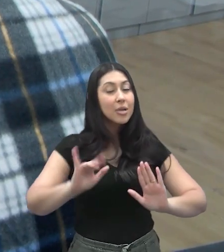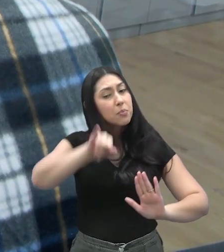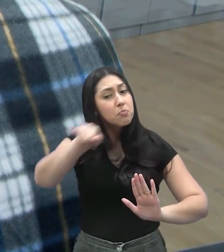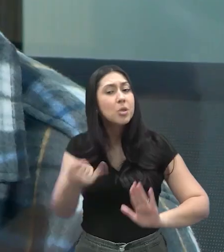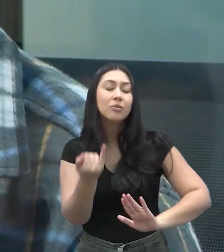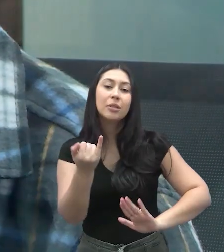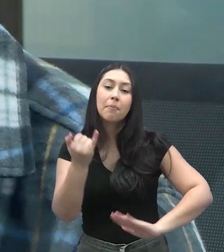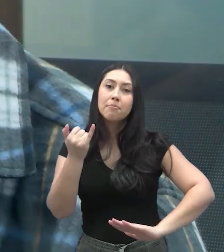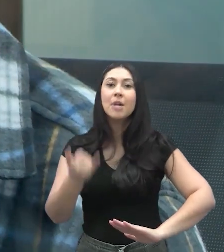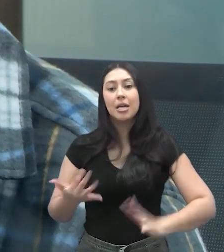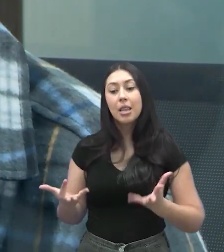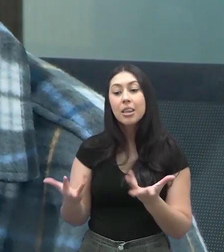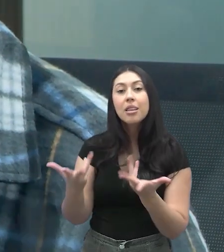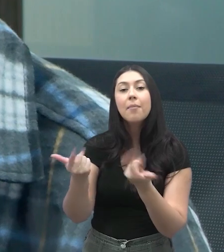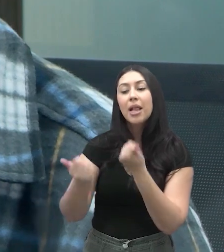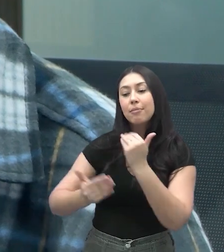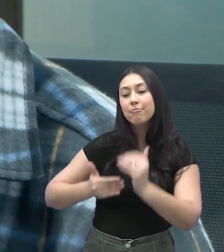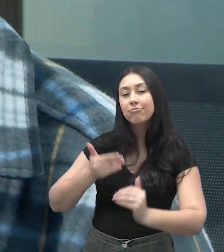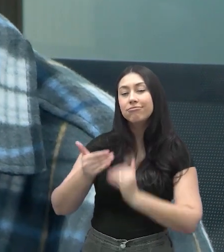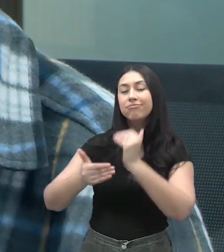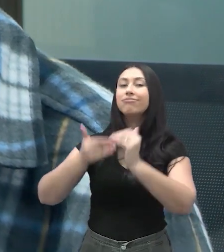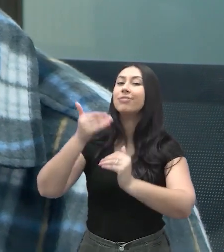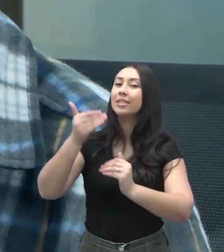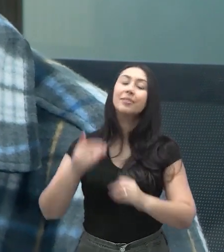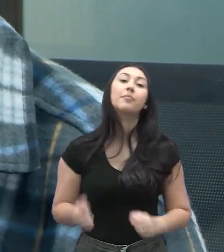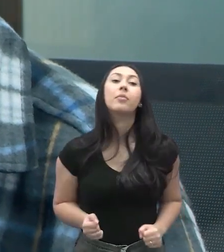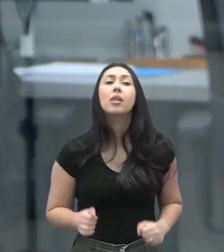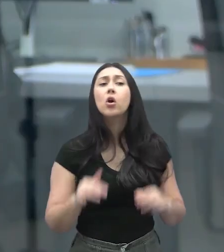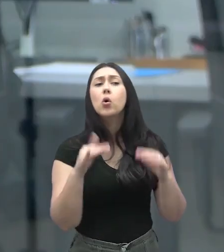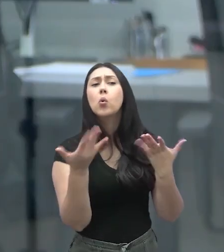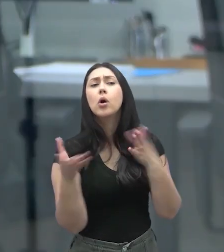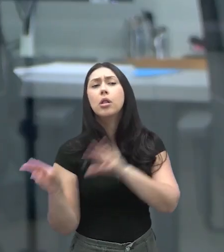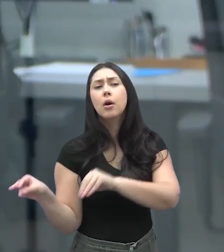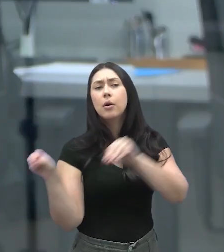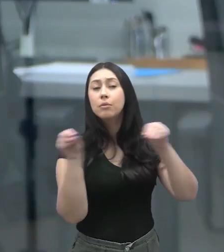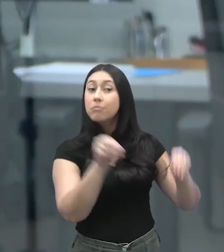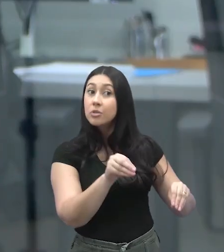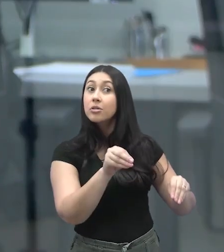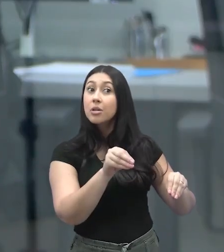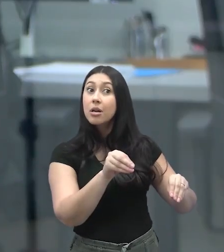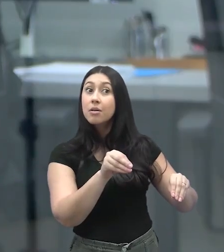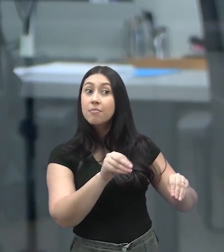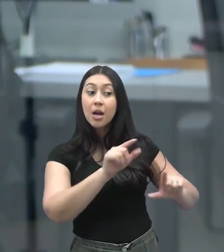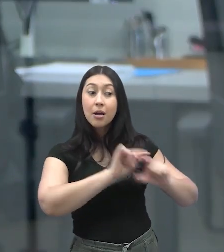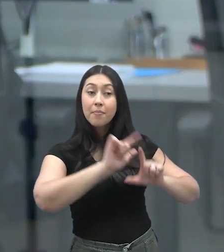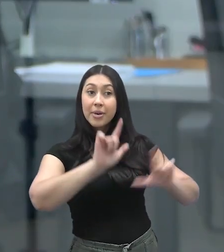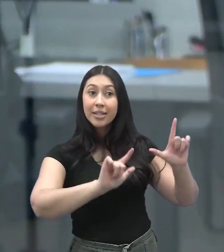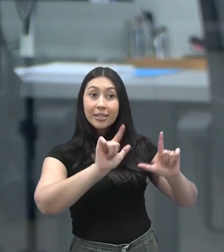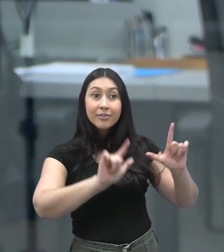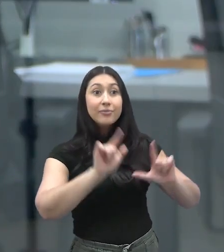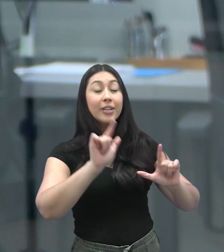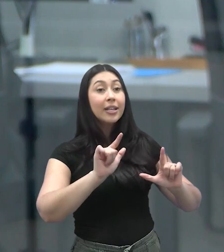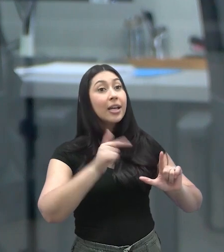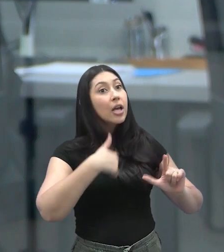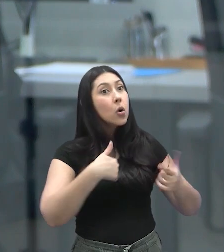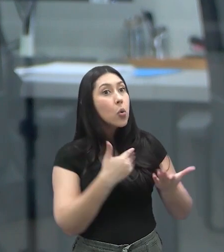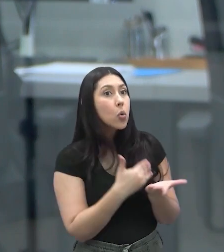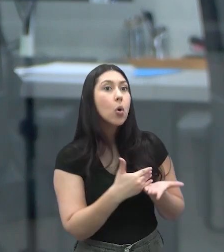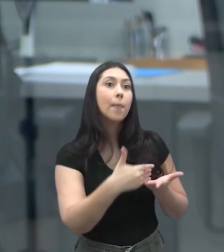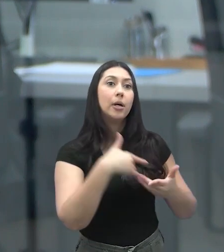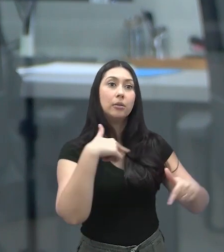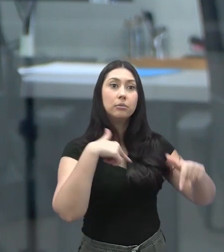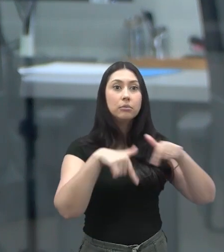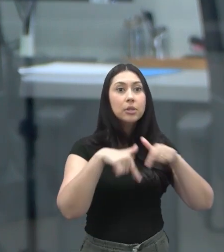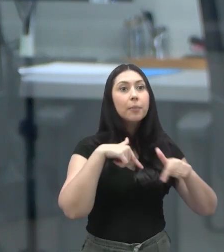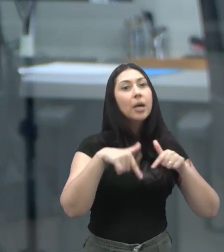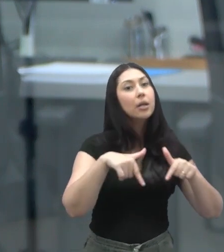desenvolver habilidades que vão ser úteis ao longo da carreira profissional. Quando eu vim para a parte da TV, de comunicação, eu